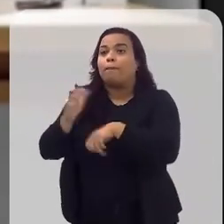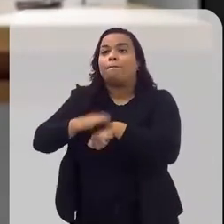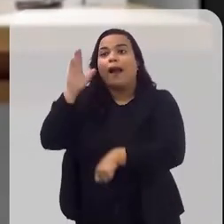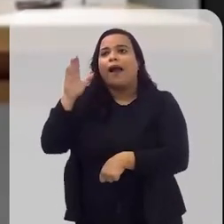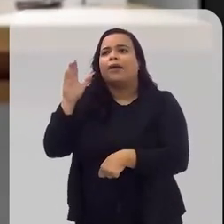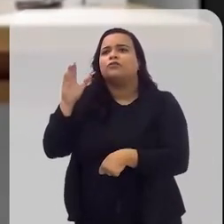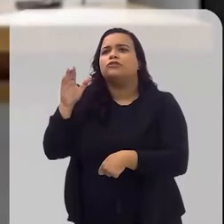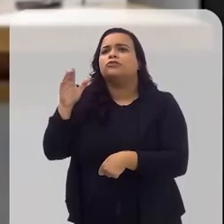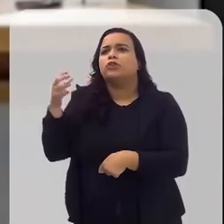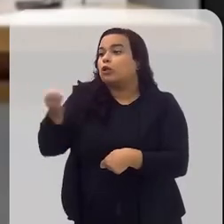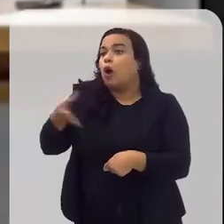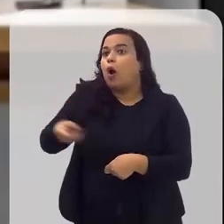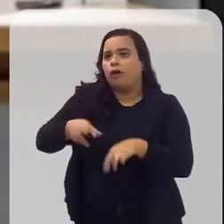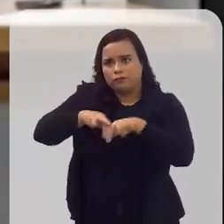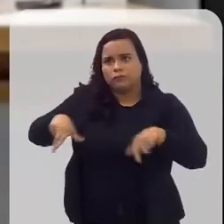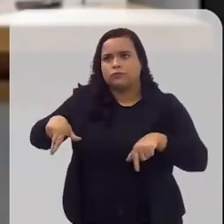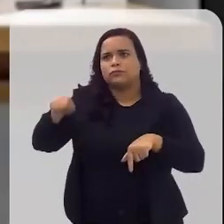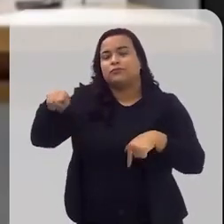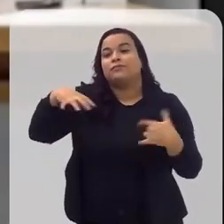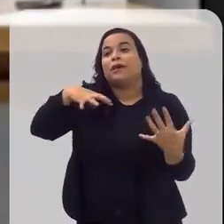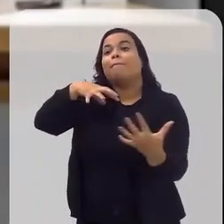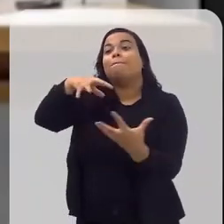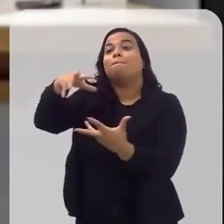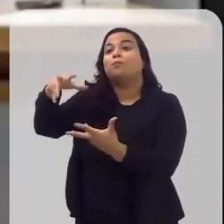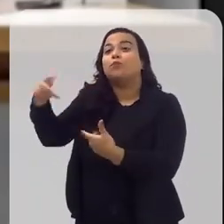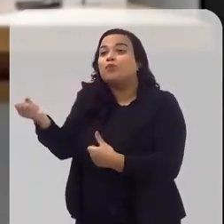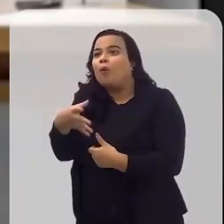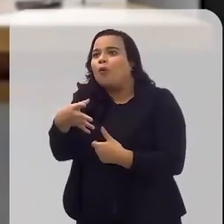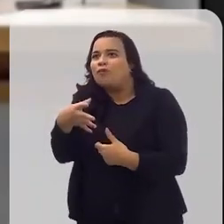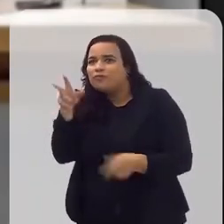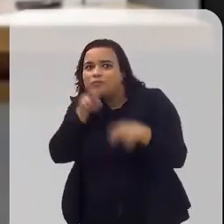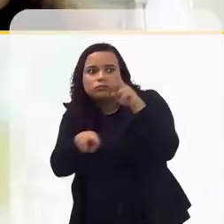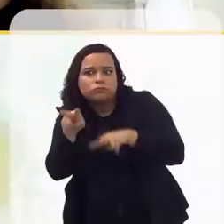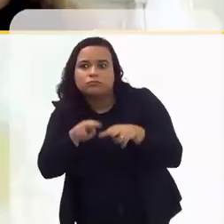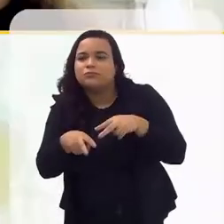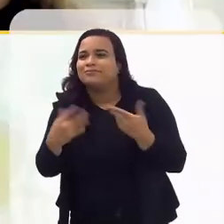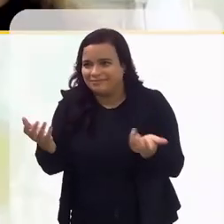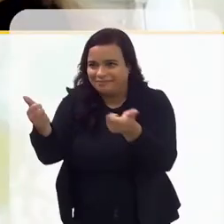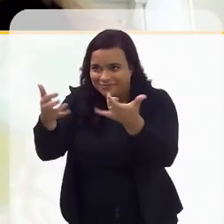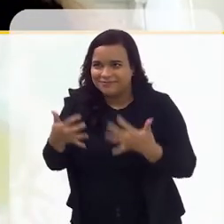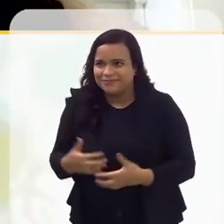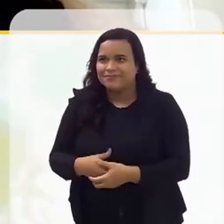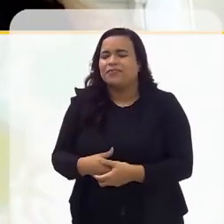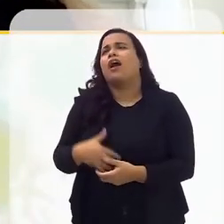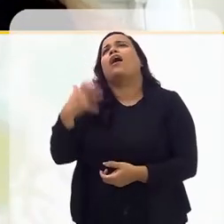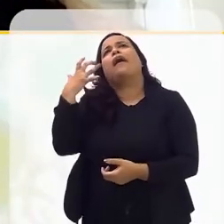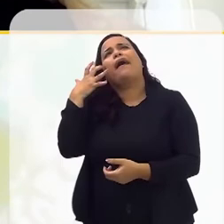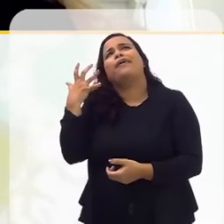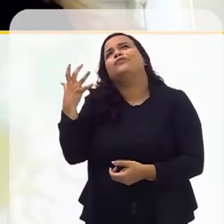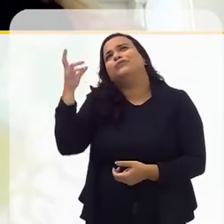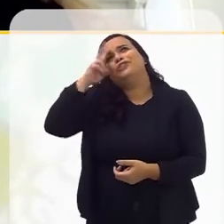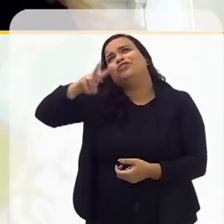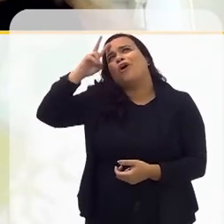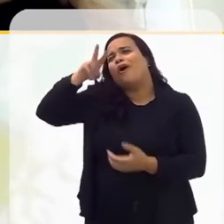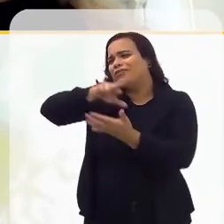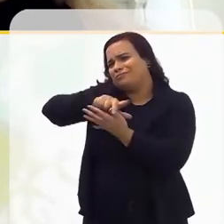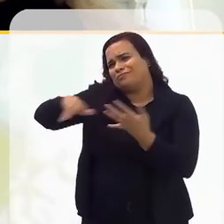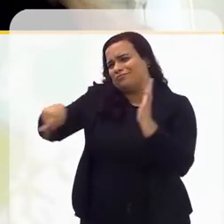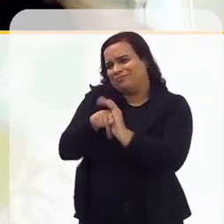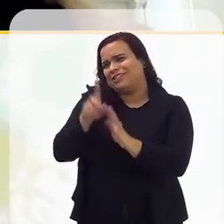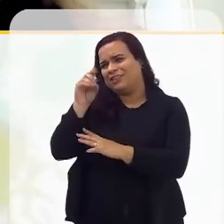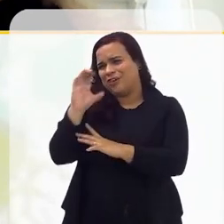trouxe para você, digamos, novidade nesse mundo que você mergulhou. Eu acho que todas as histórias